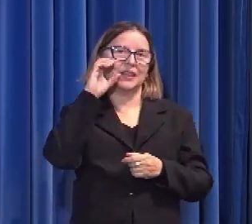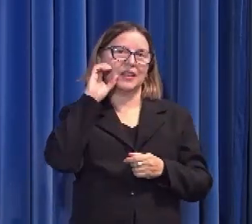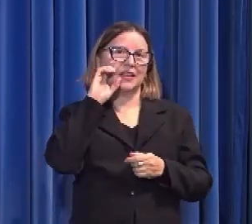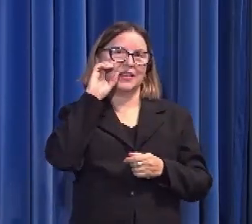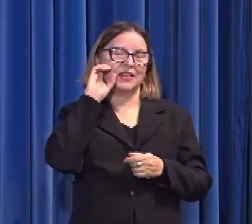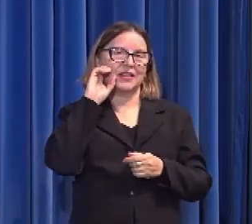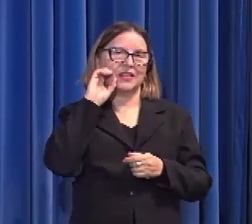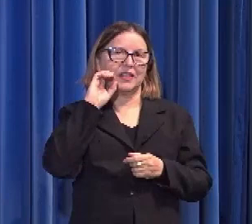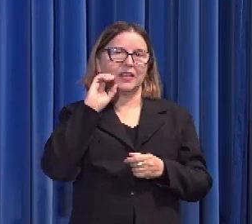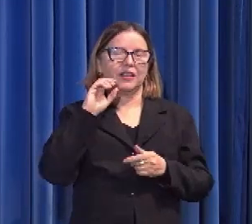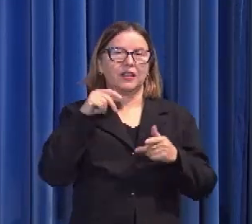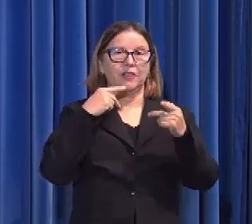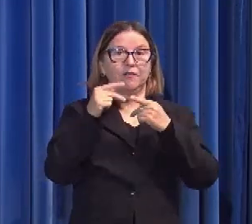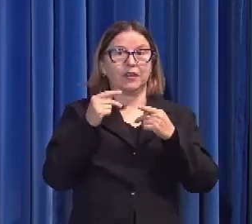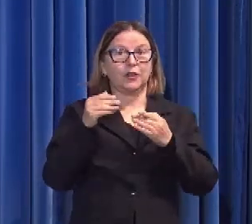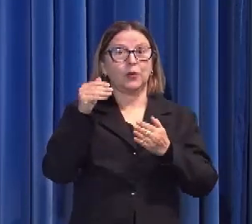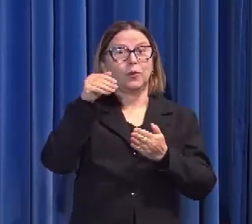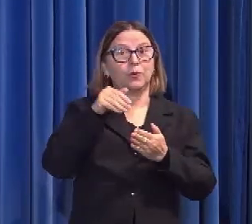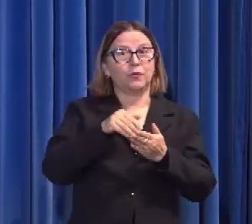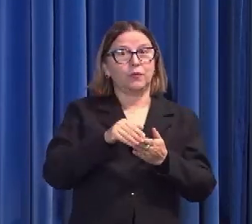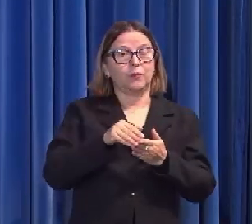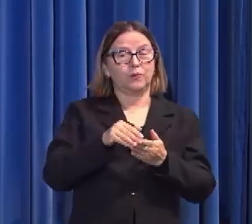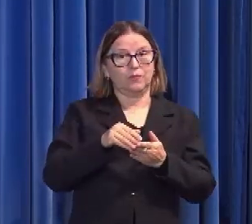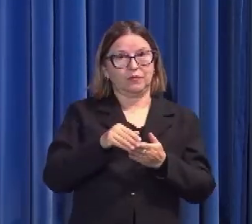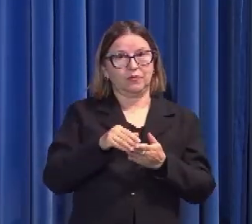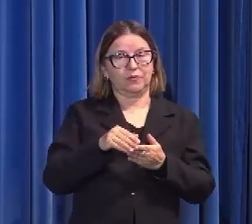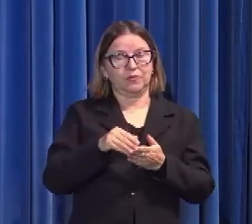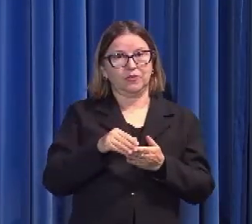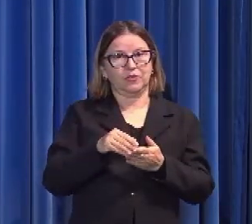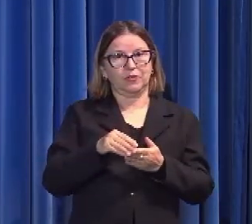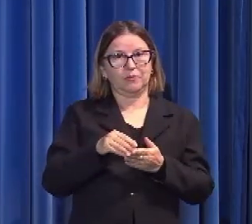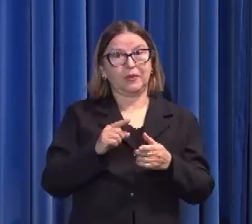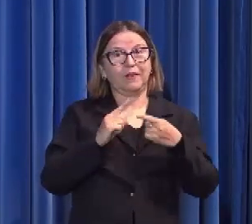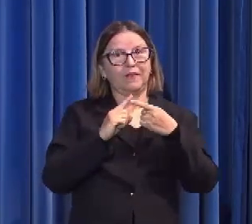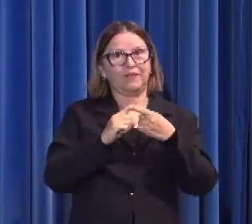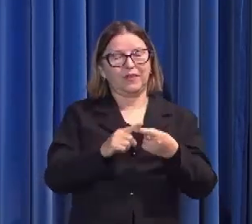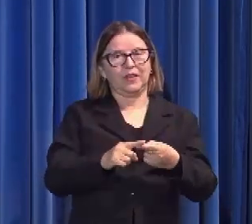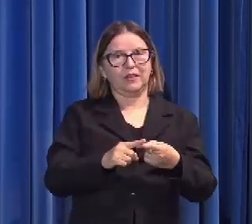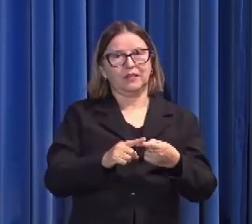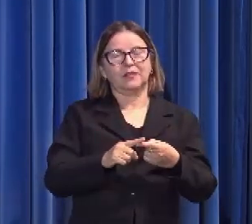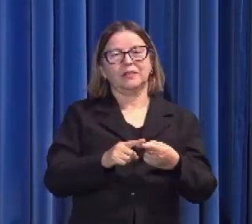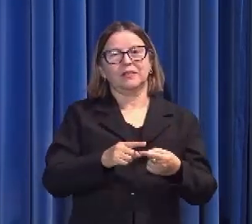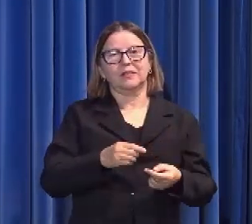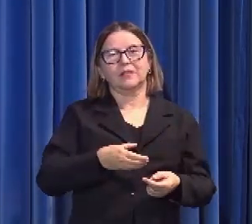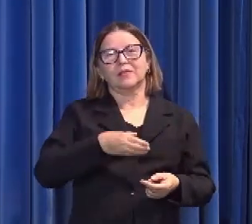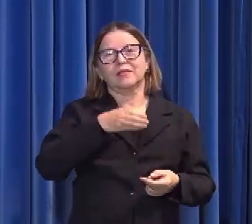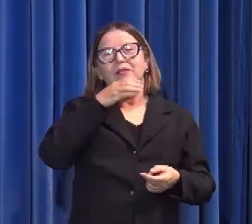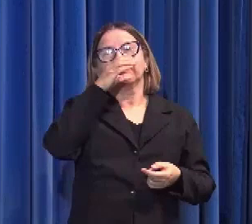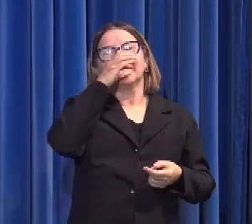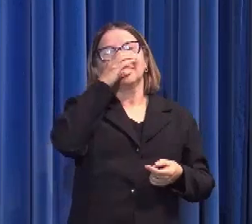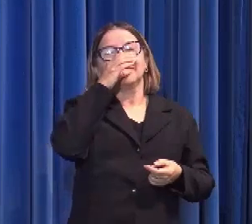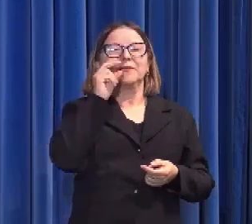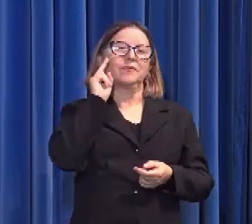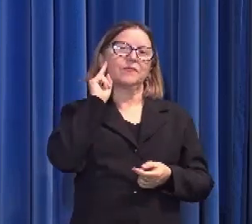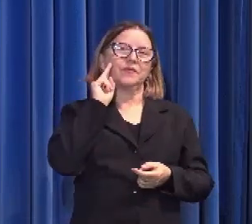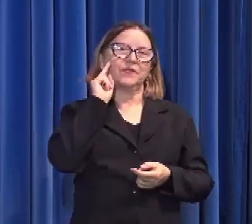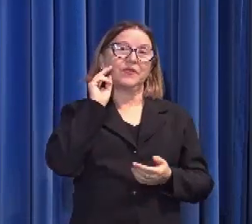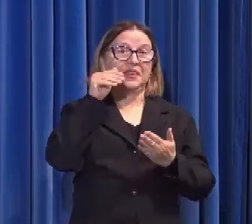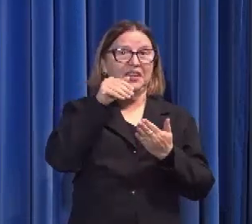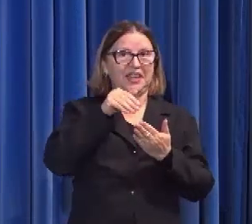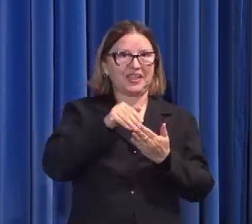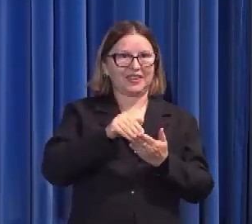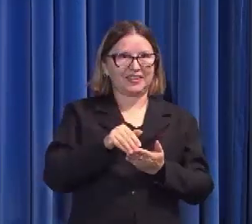aquele era o última vez que ele beberia do fruto da videira Até